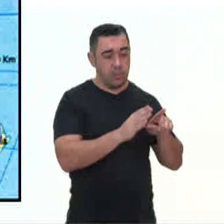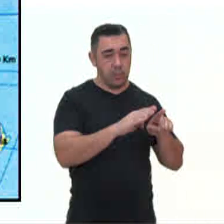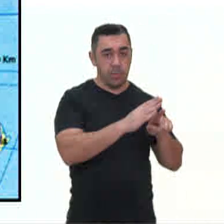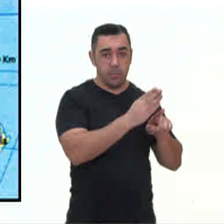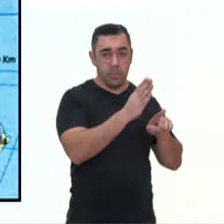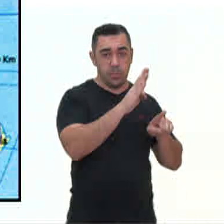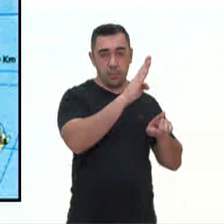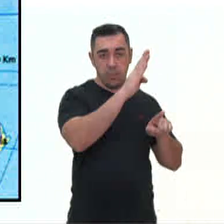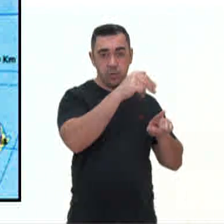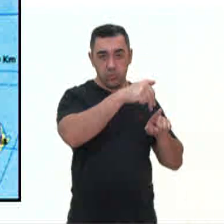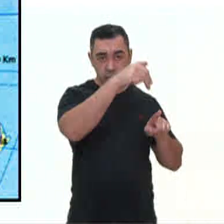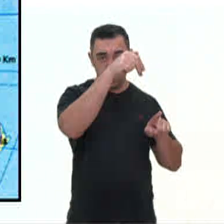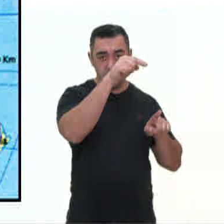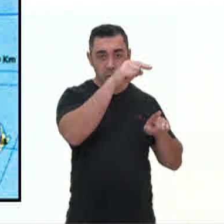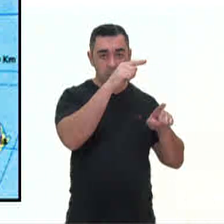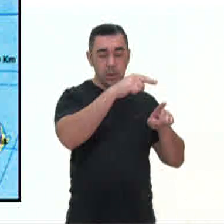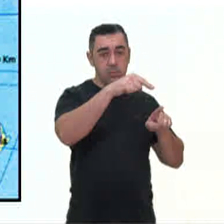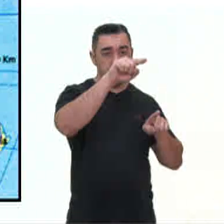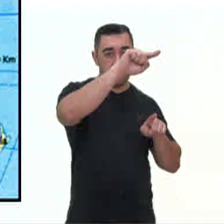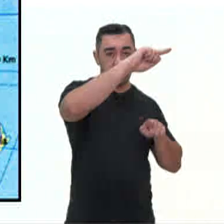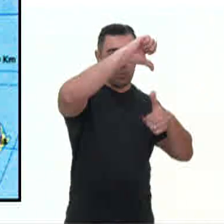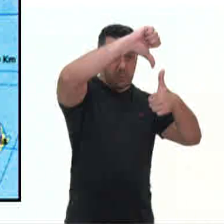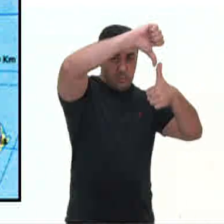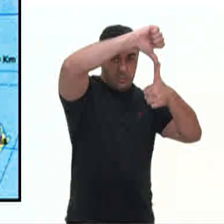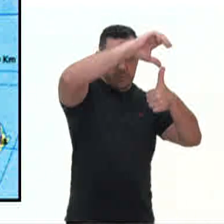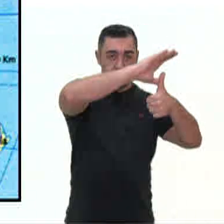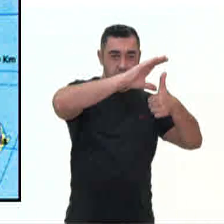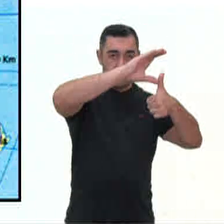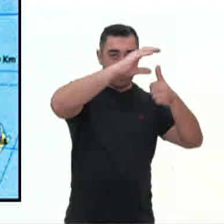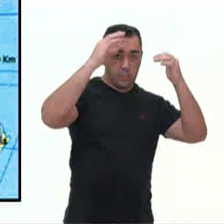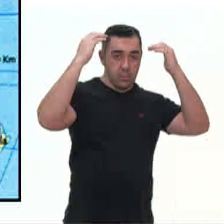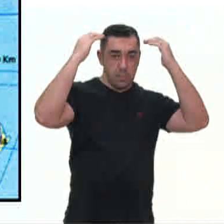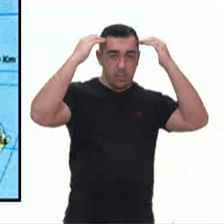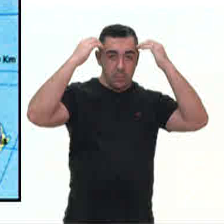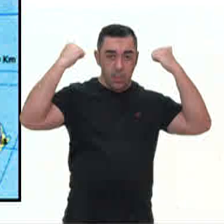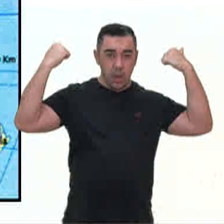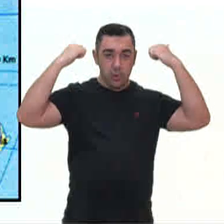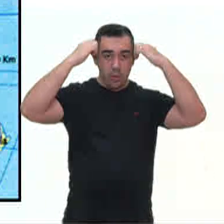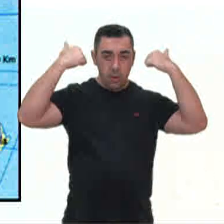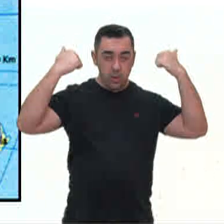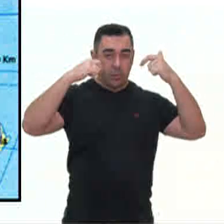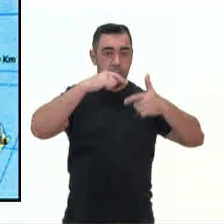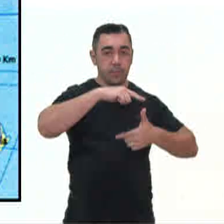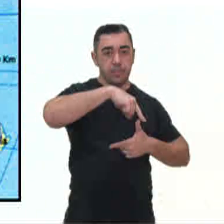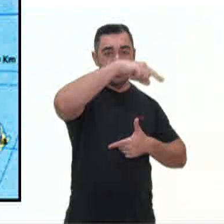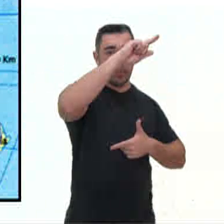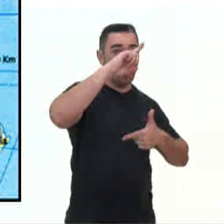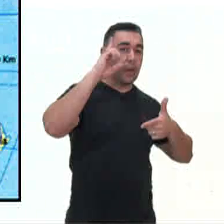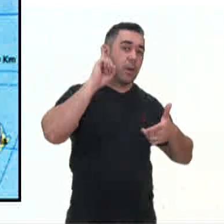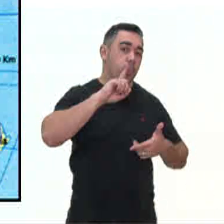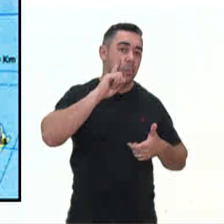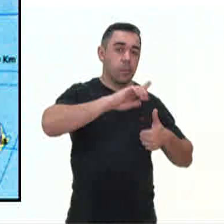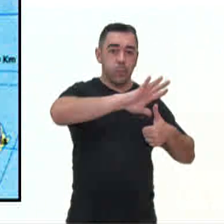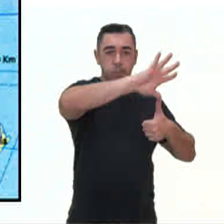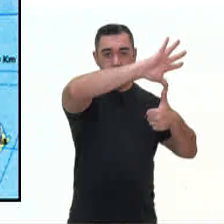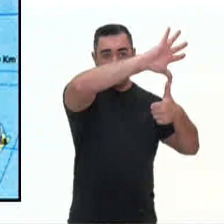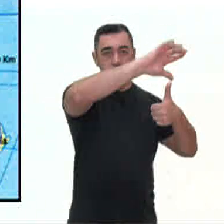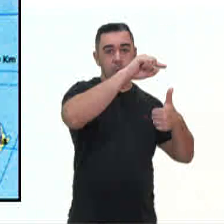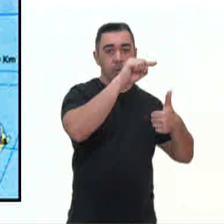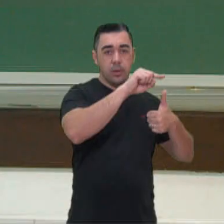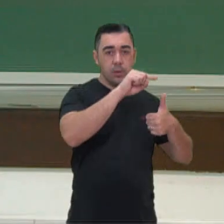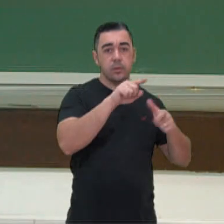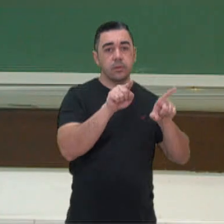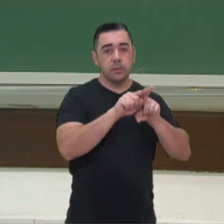para cima. Vamos para o México, uma concentração maior. E daí nos Estados Unidos, a região de Nova York, poderia citar também